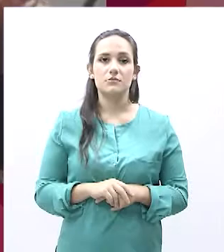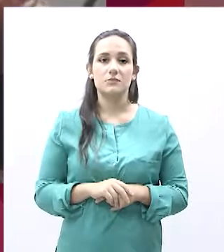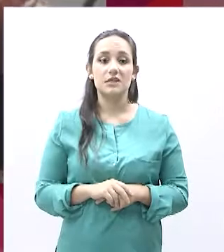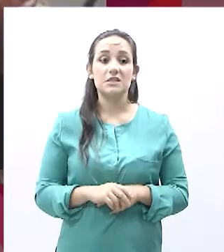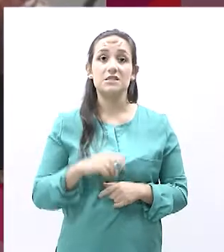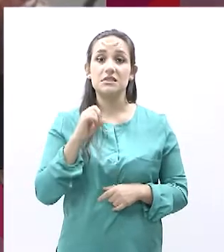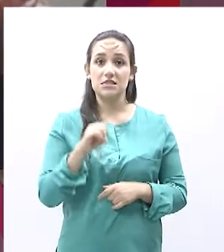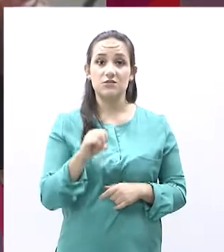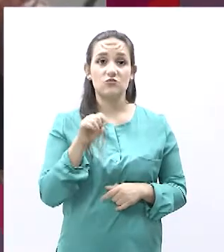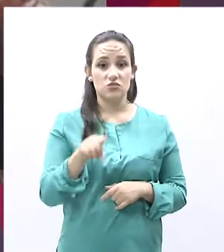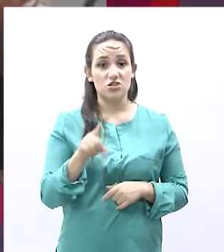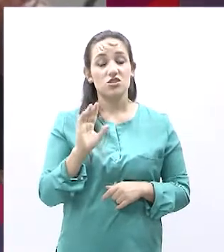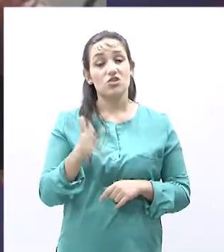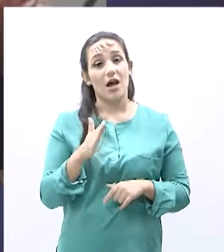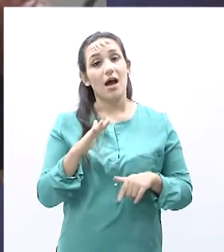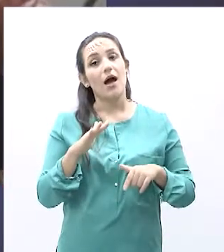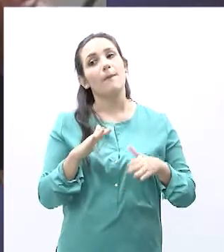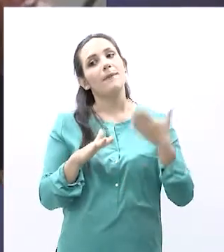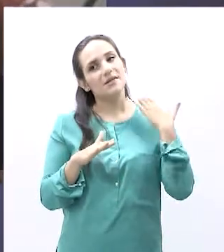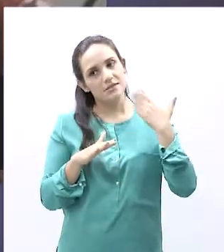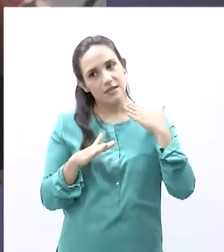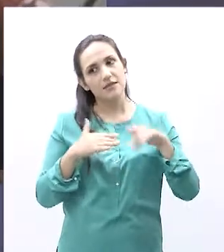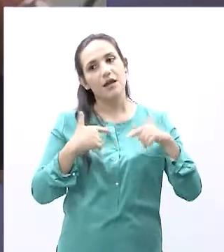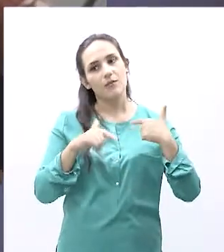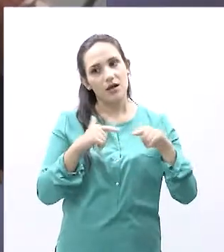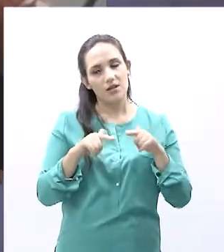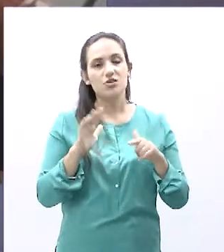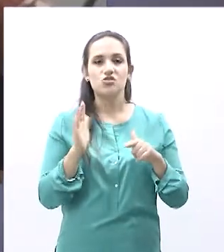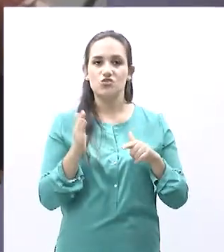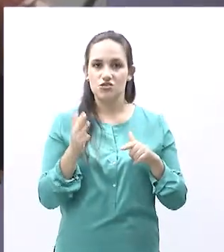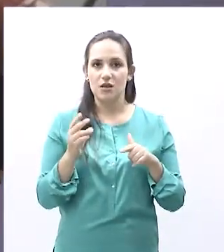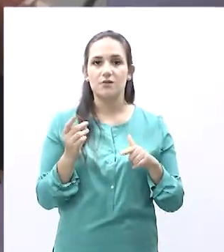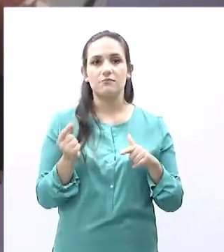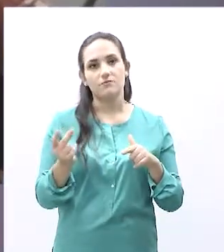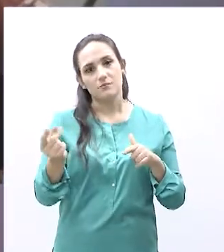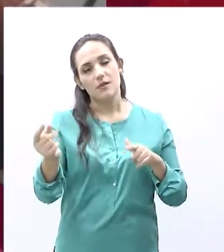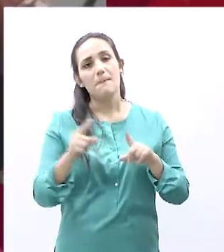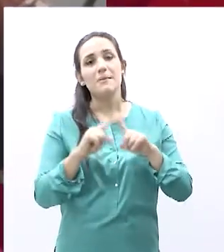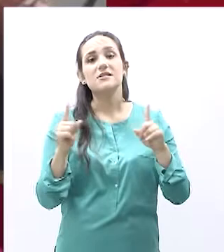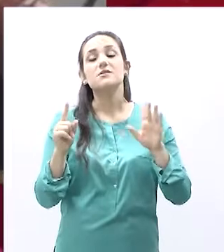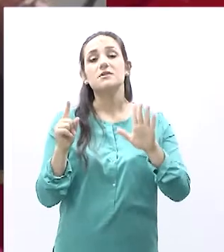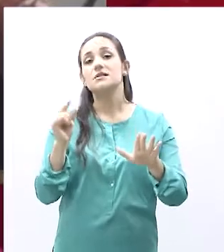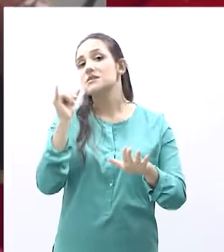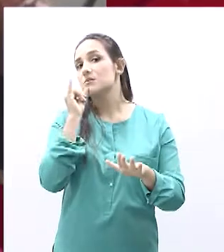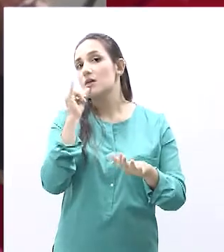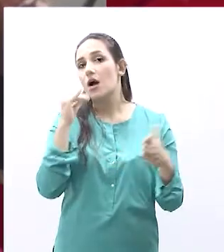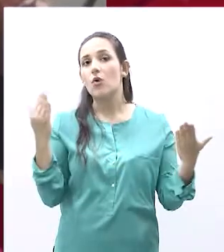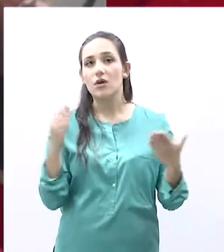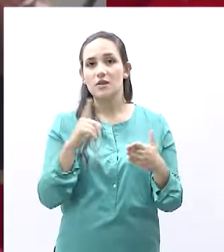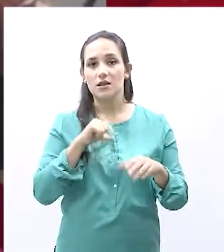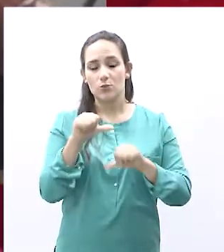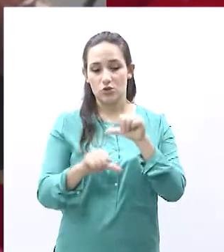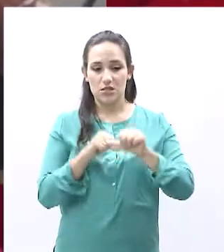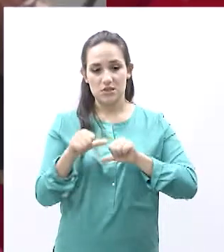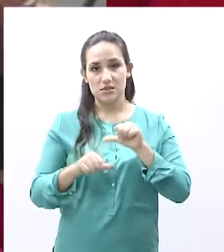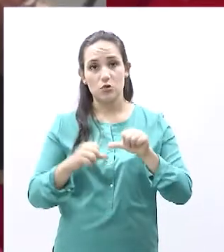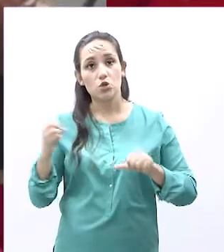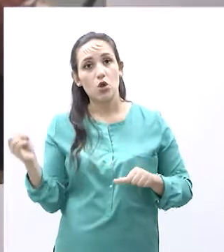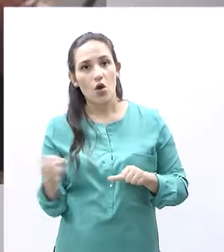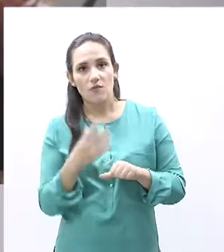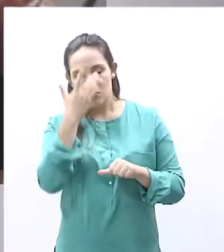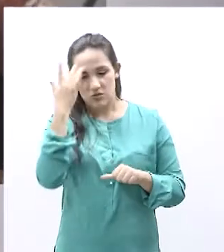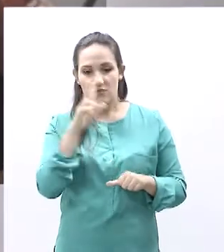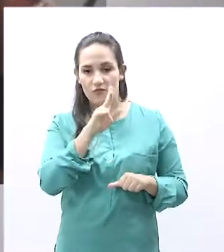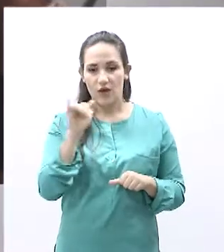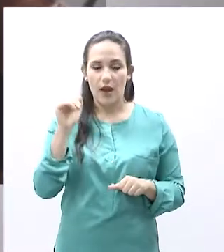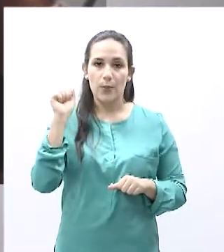já contribui há mais tempo, né? Para quem já está no mercado e para se aposentar. Mas essas alterações para quem